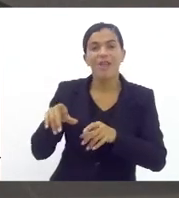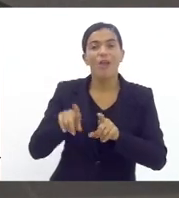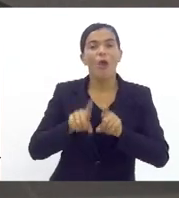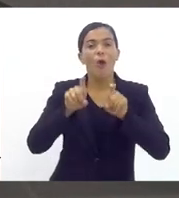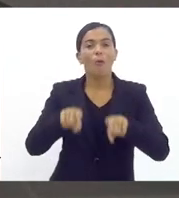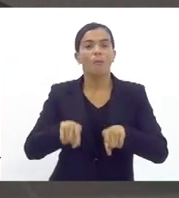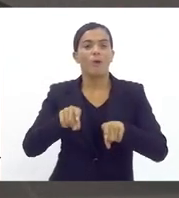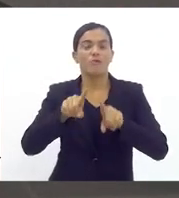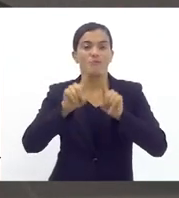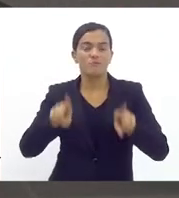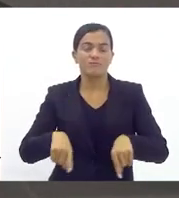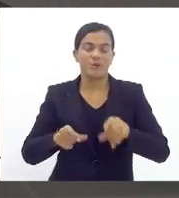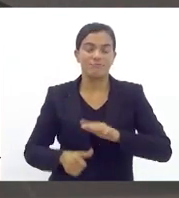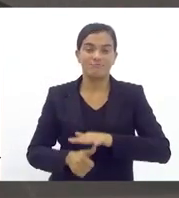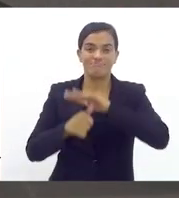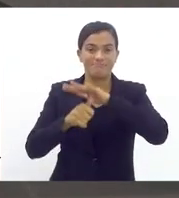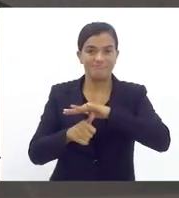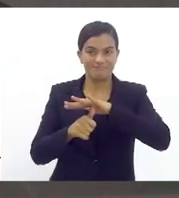não pode